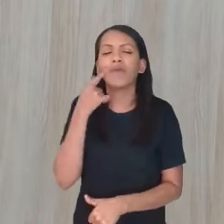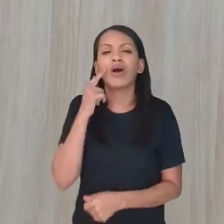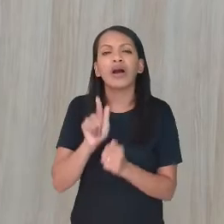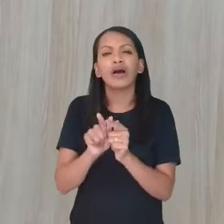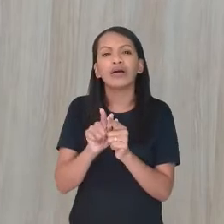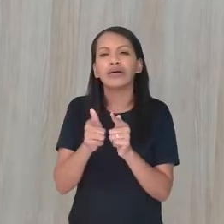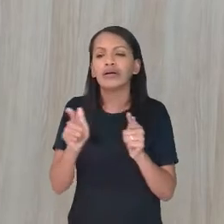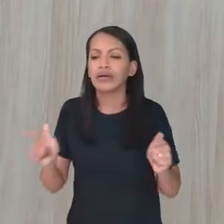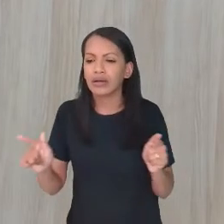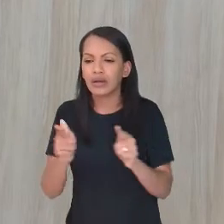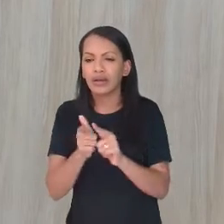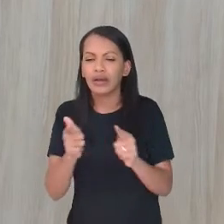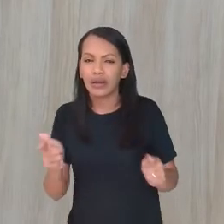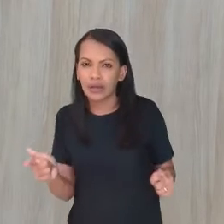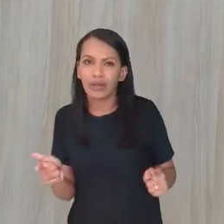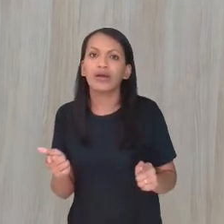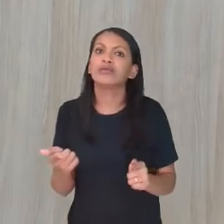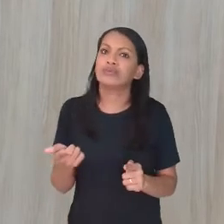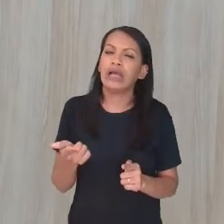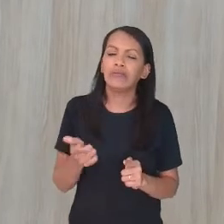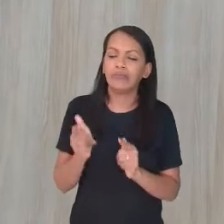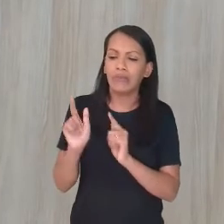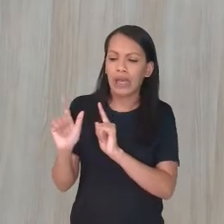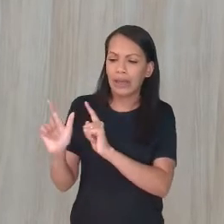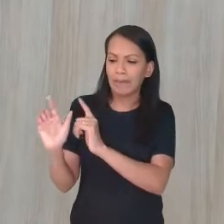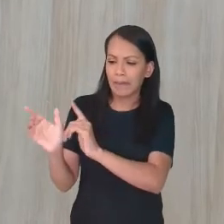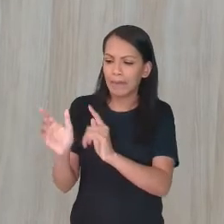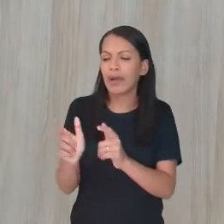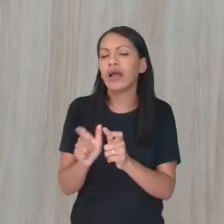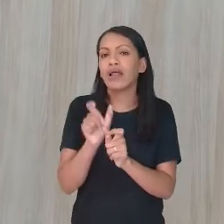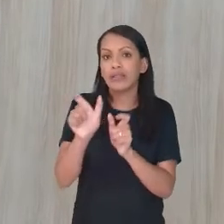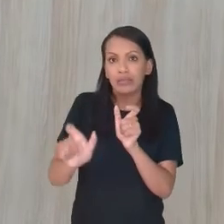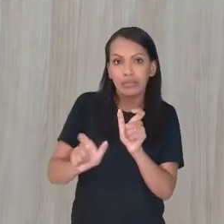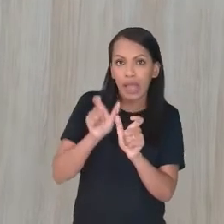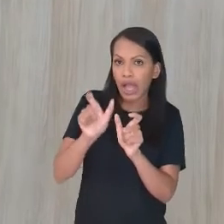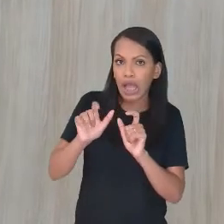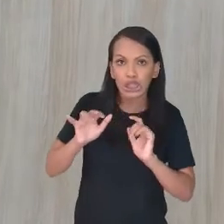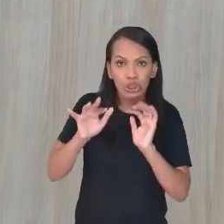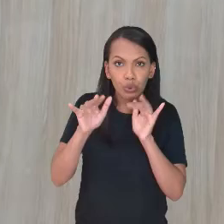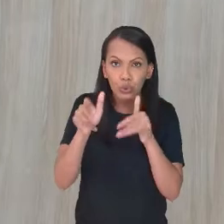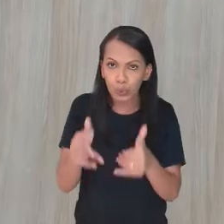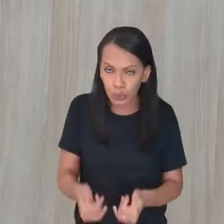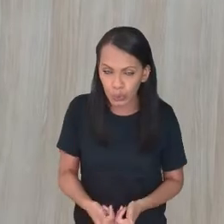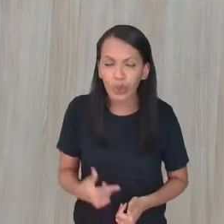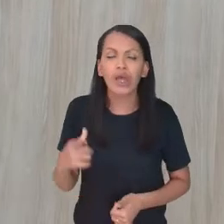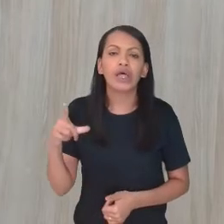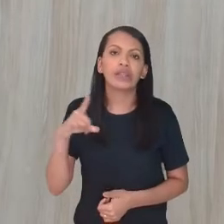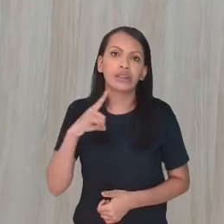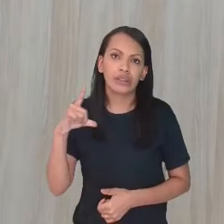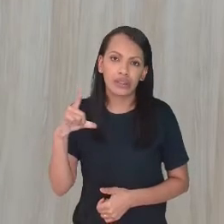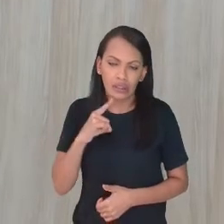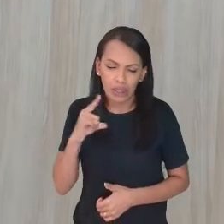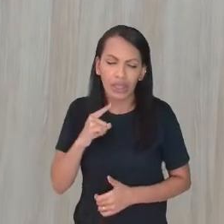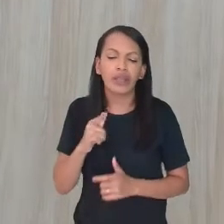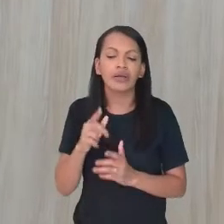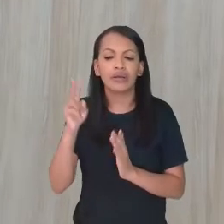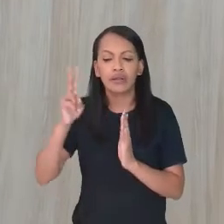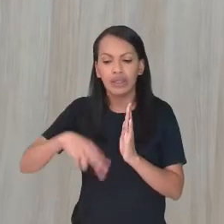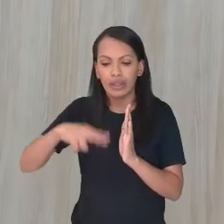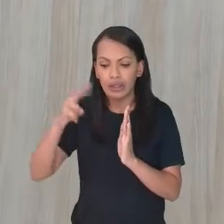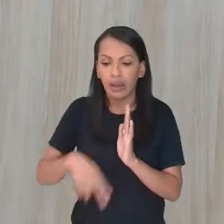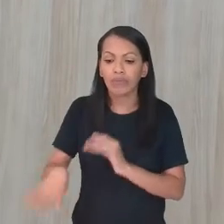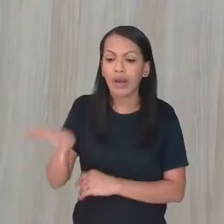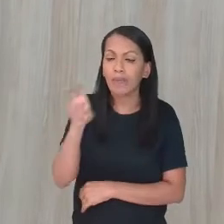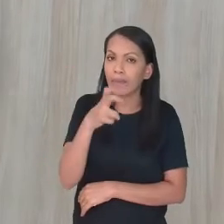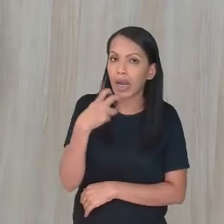gramática, todas as nossas classes gramaticais, a sintaxe, tudo. A gente tem leitura, a gente tem